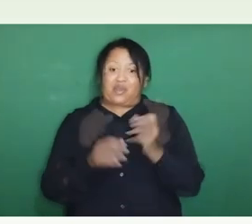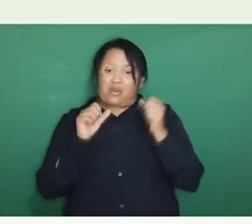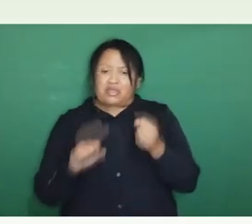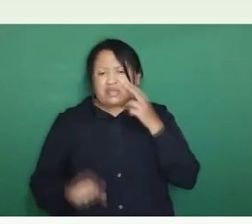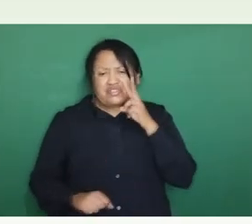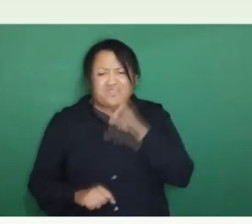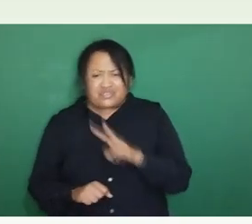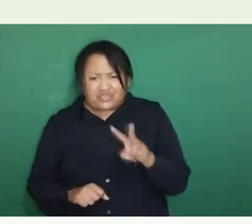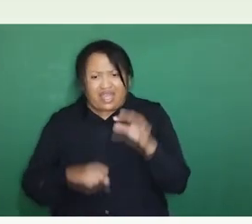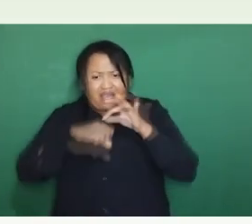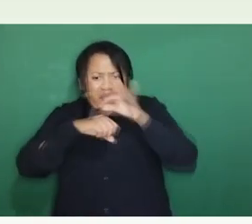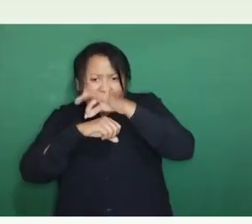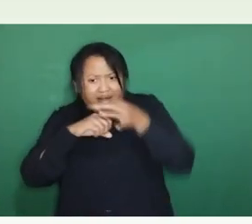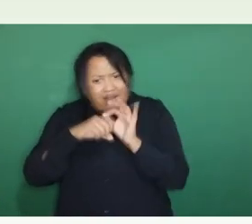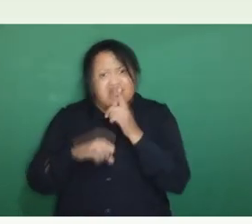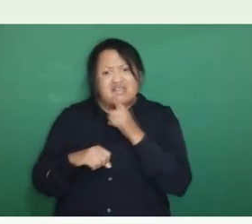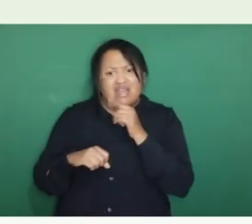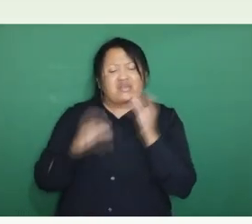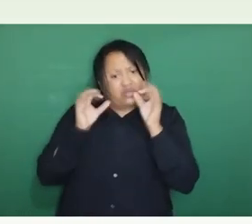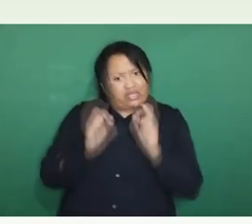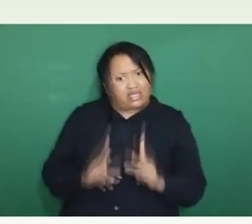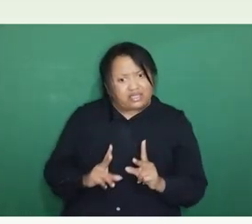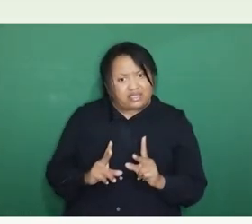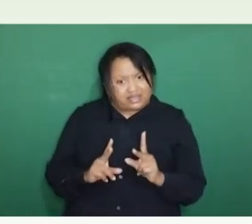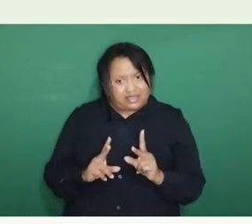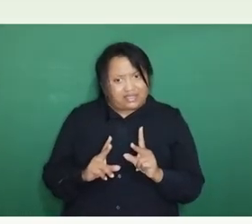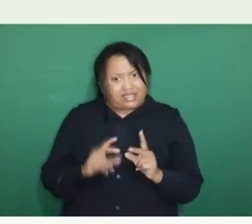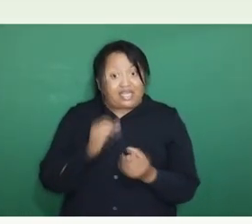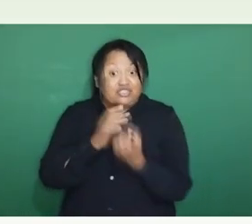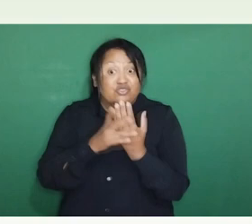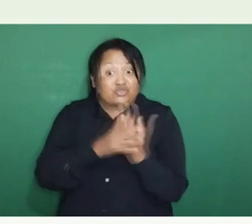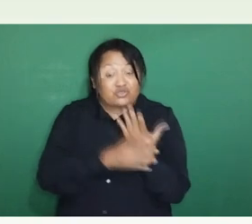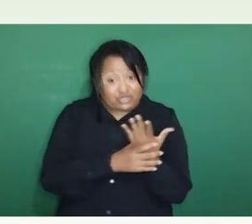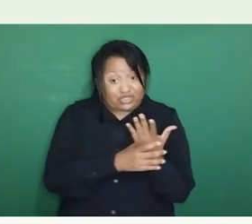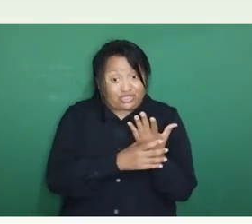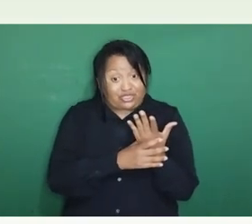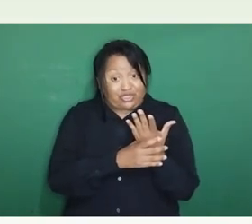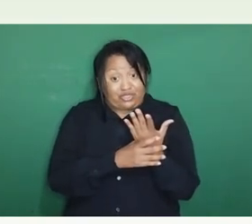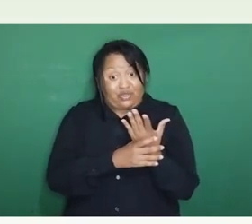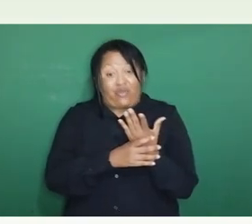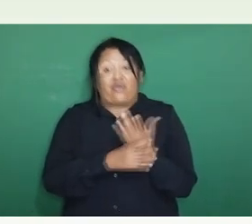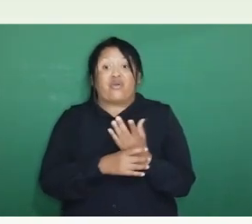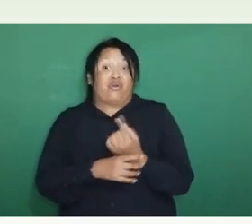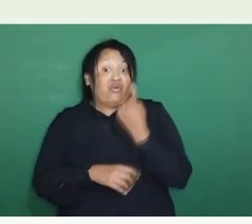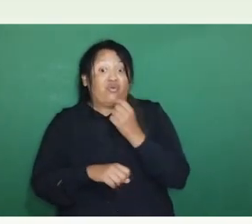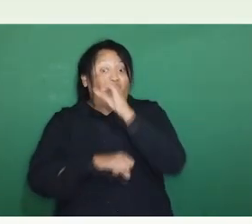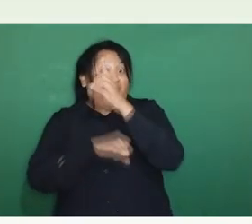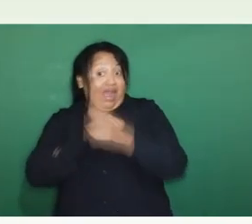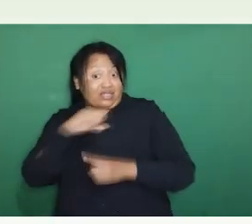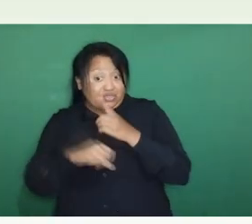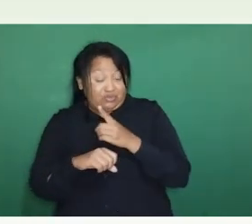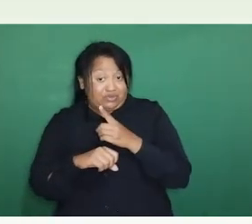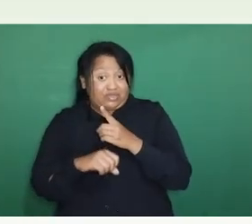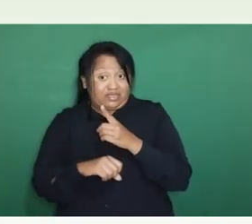ver as moléculas de água certo que é formada por um átomo de oxigênio e dois átomos de